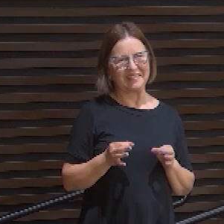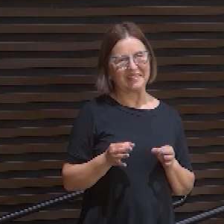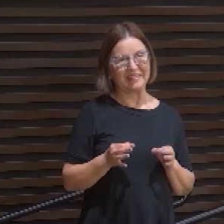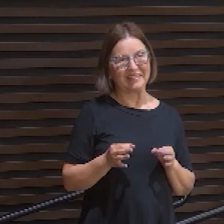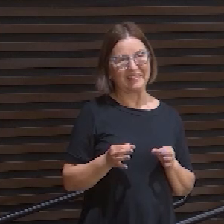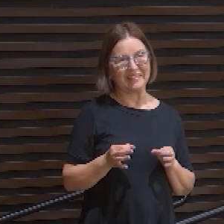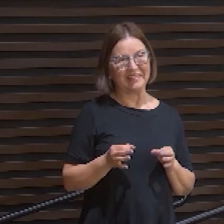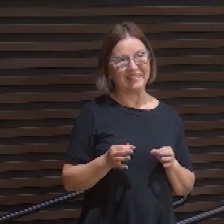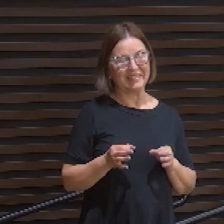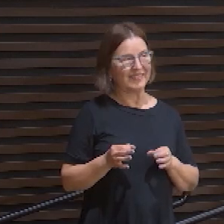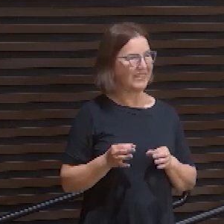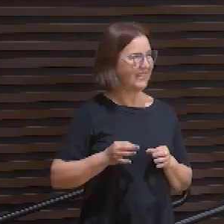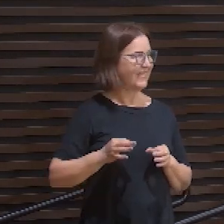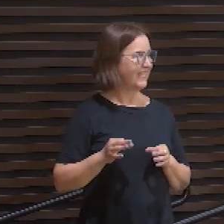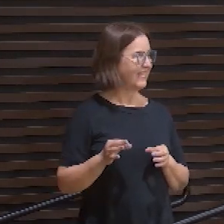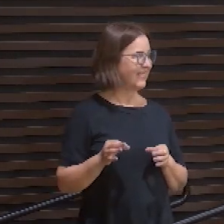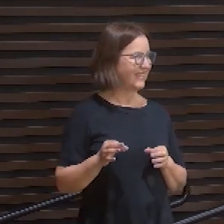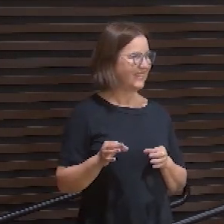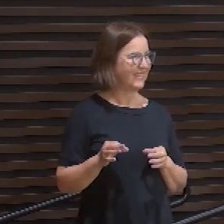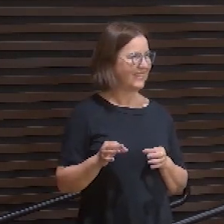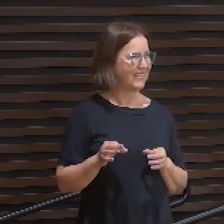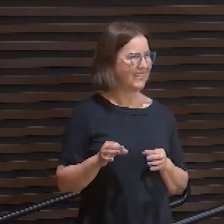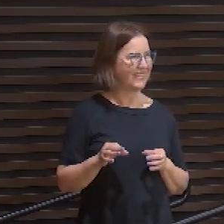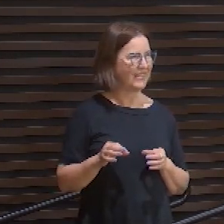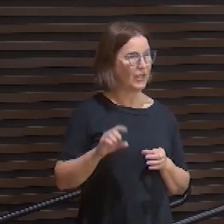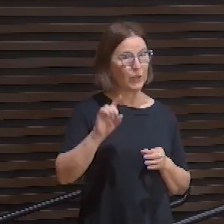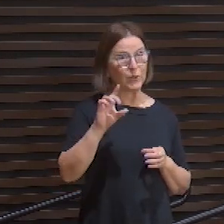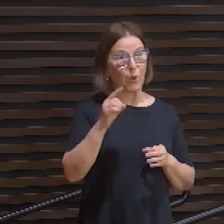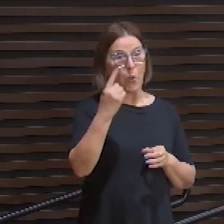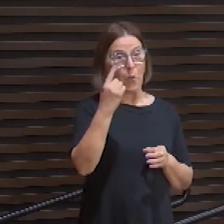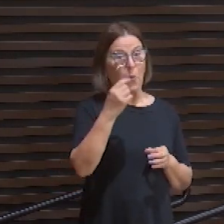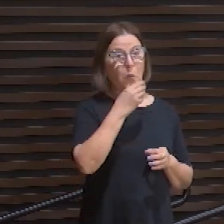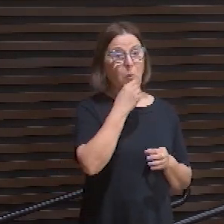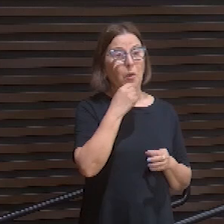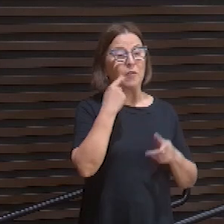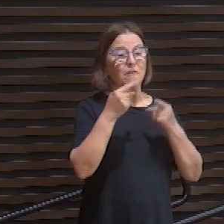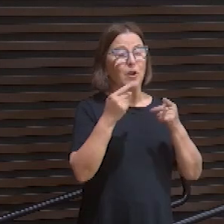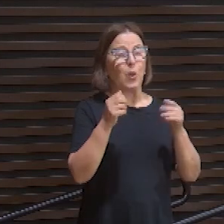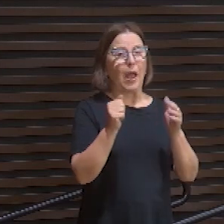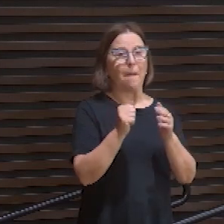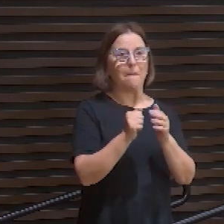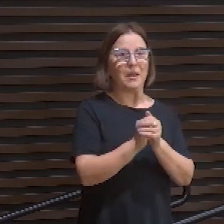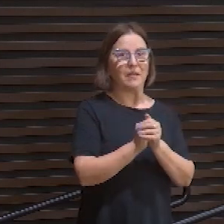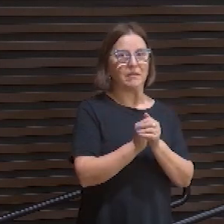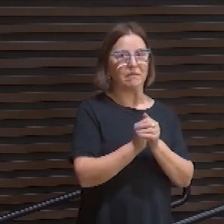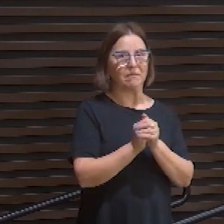Só você deu amém.